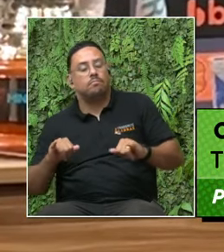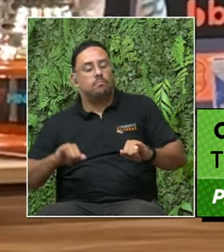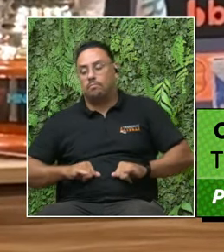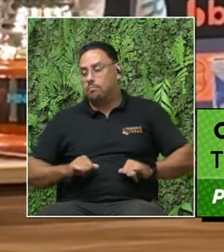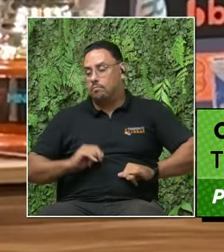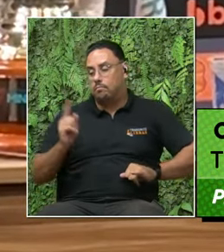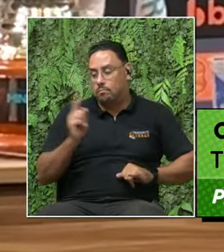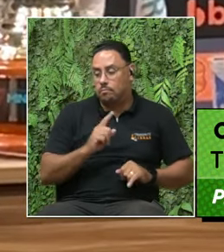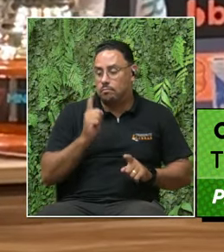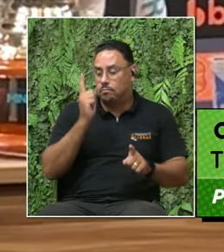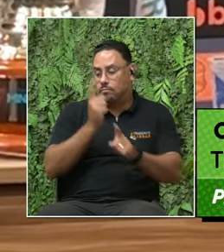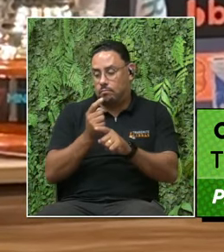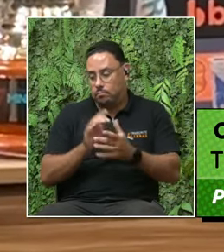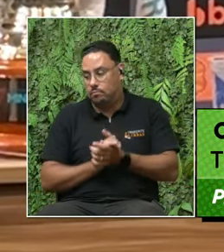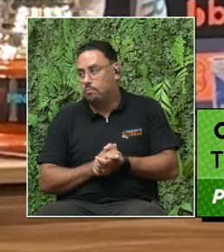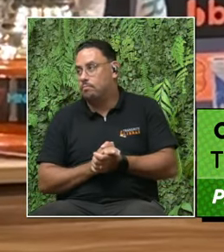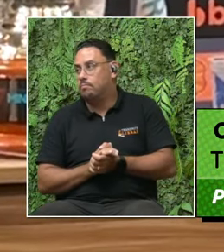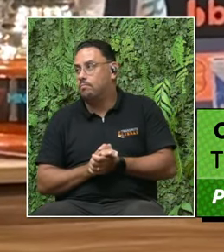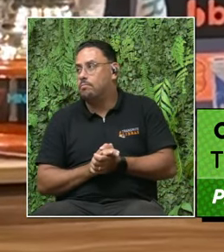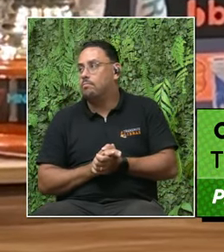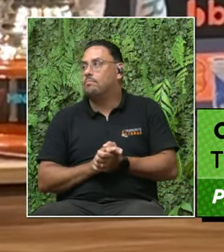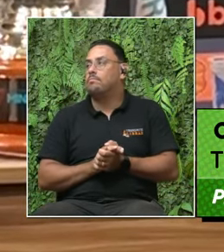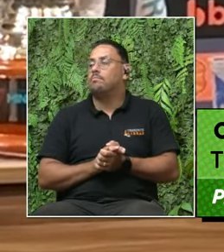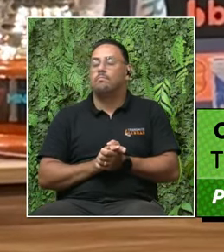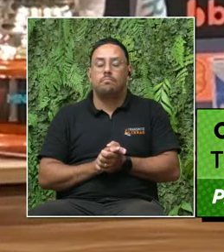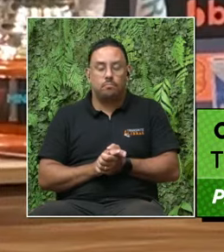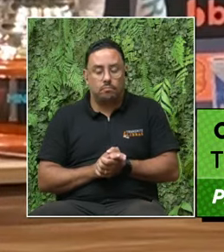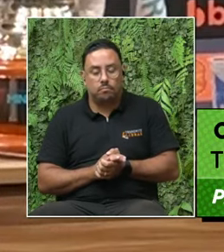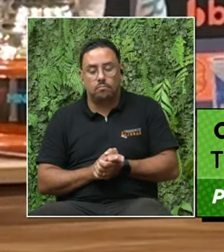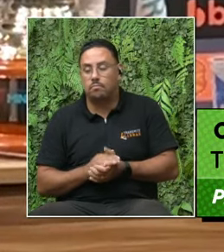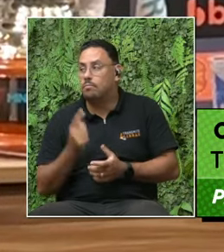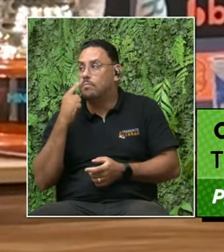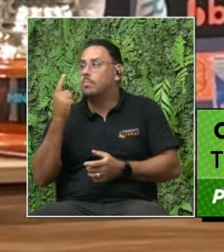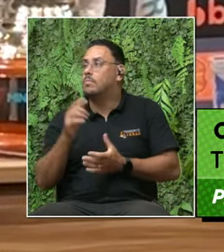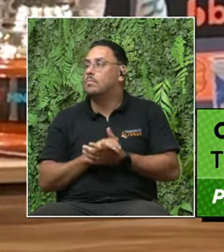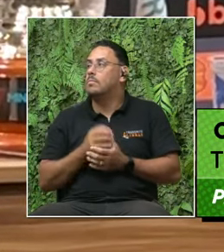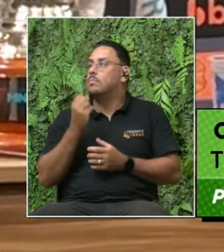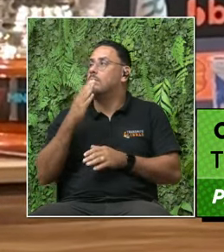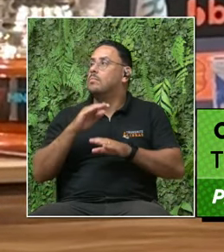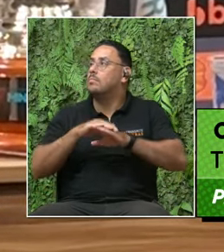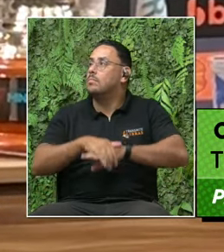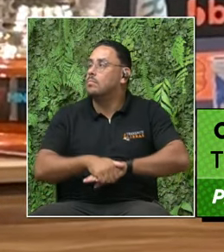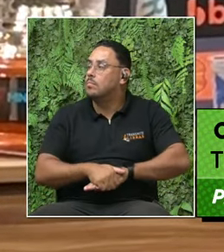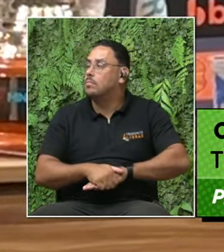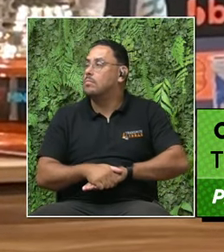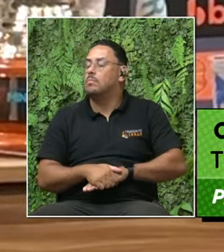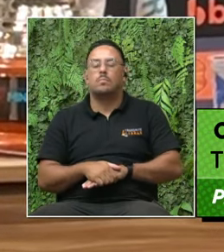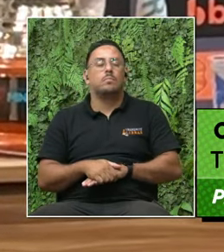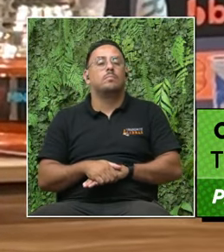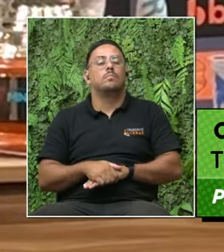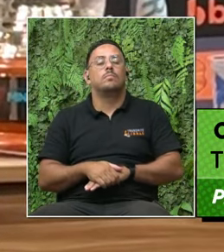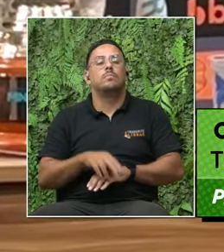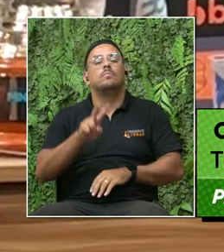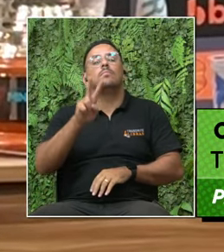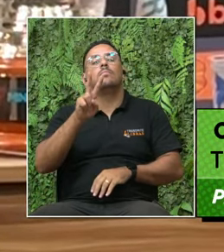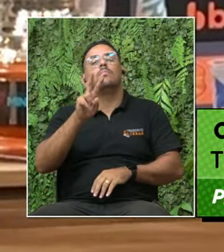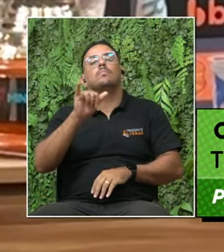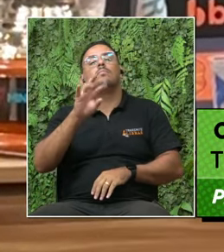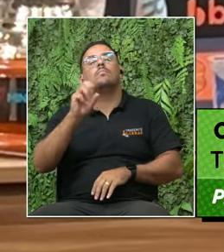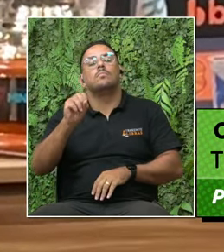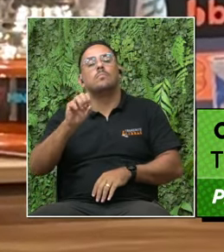consecu en contra aqui boa noite Vitória le da isn